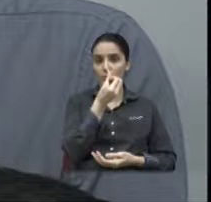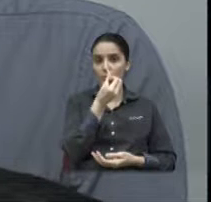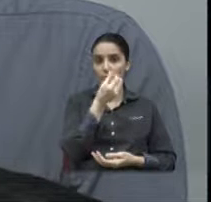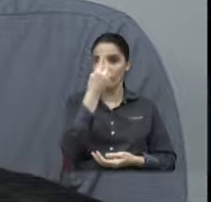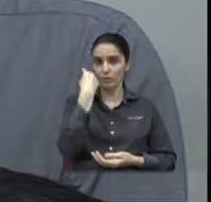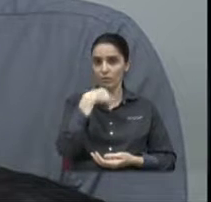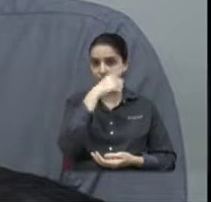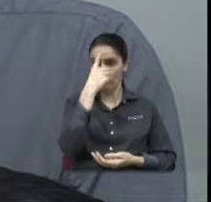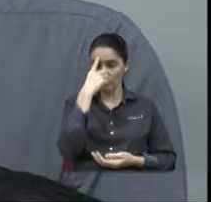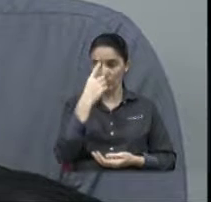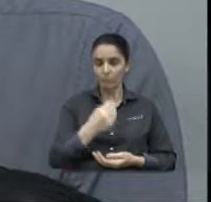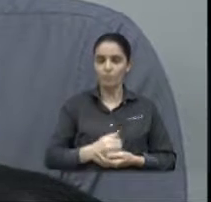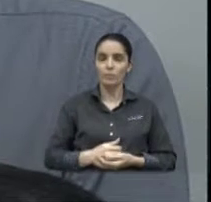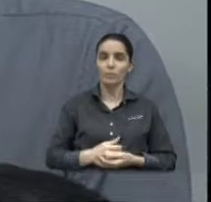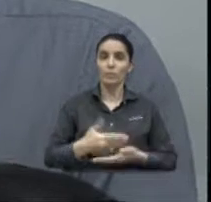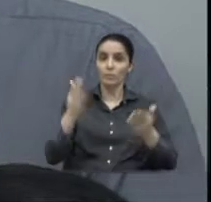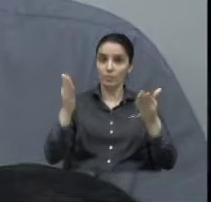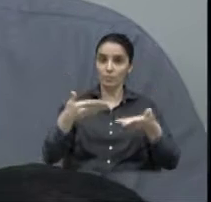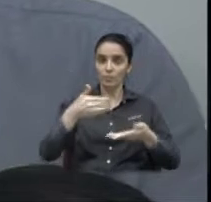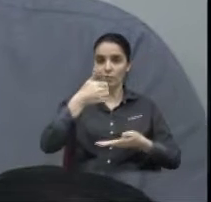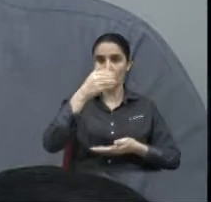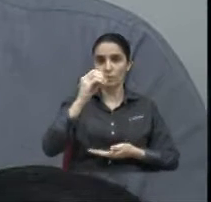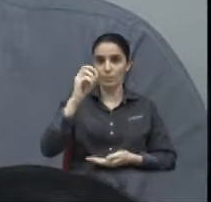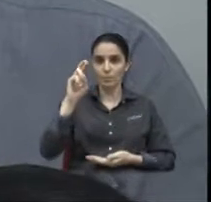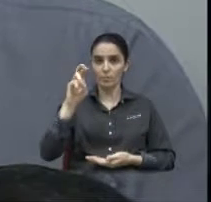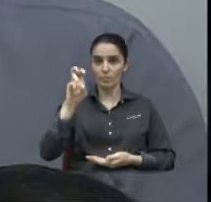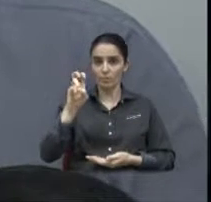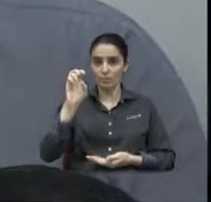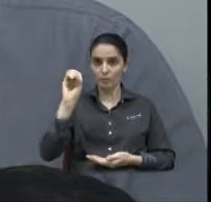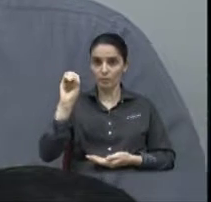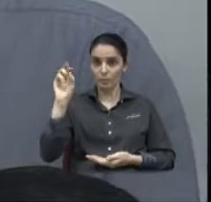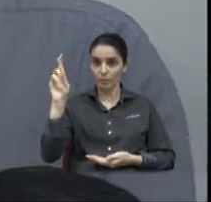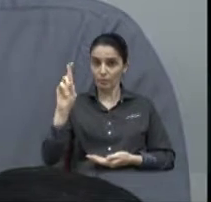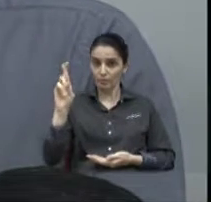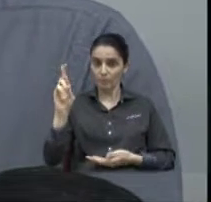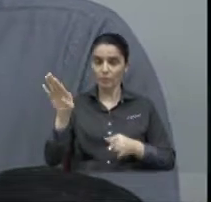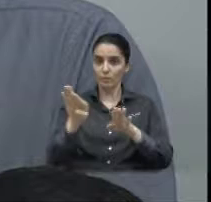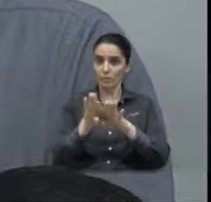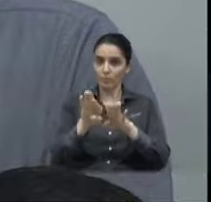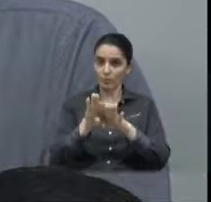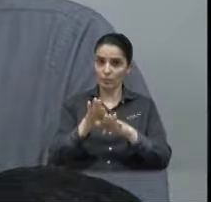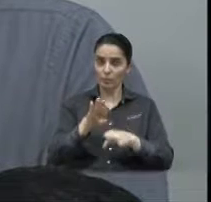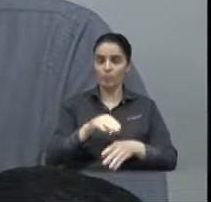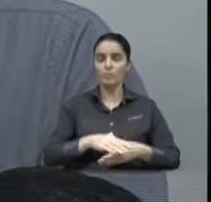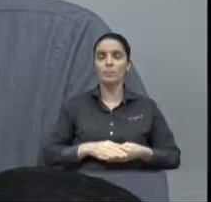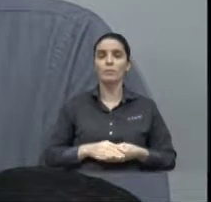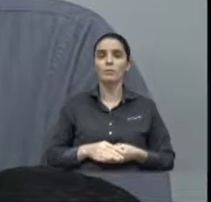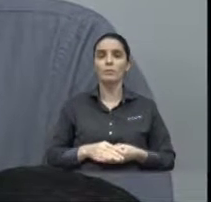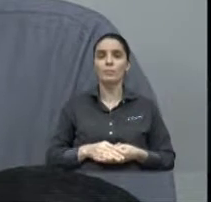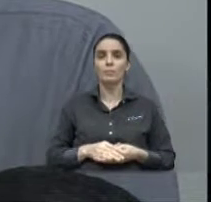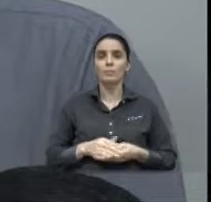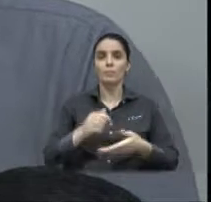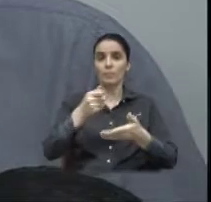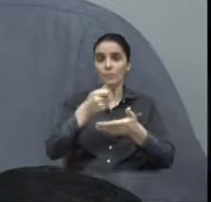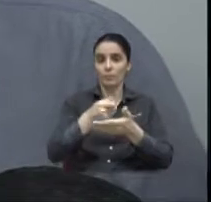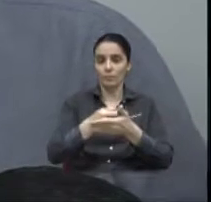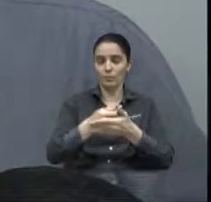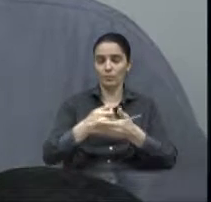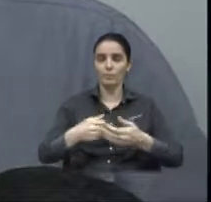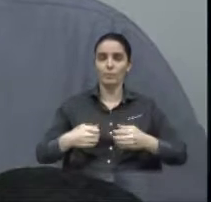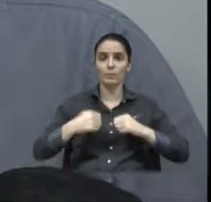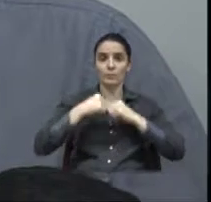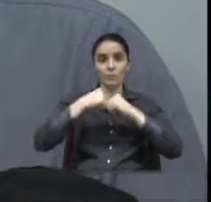R$ 1.050. Então, e tem a tarifa do Vale Transporte de 110, está passando para 170. Então,